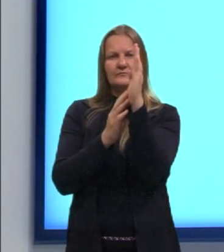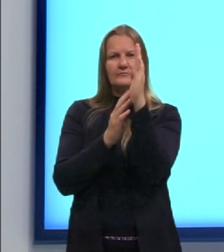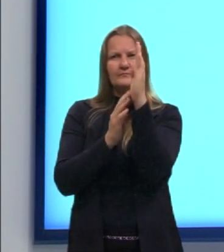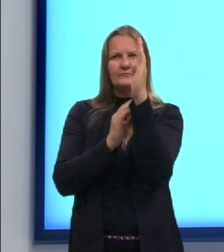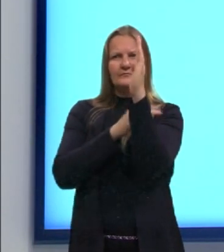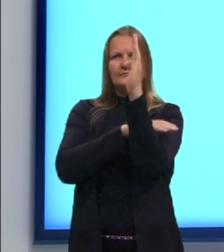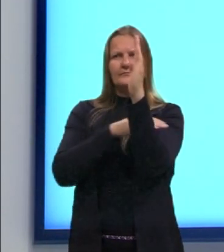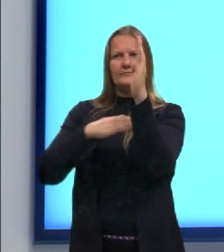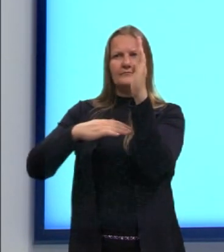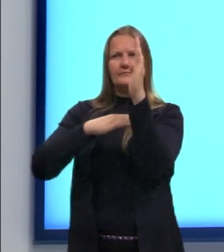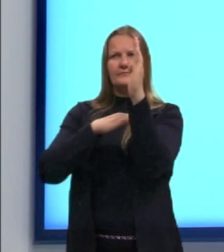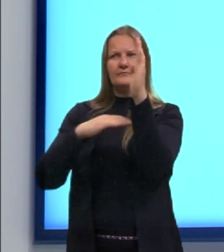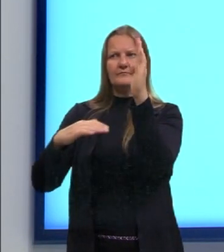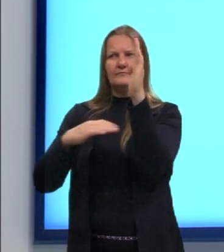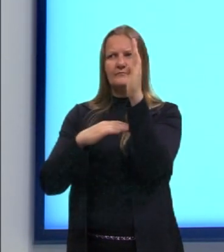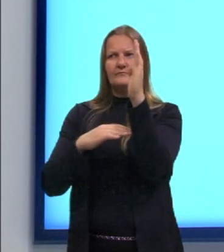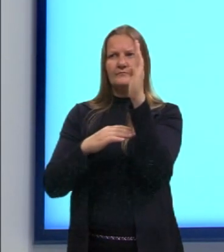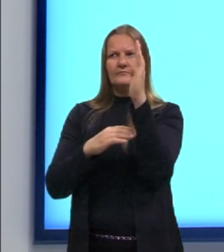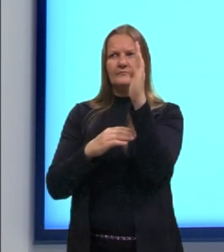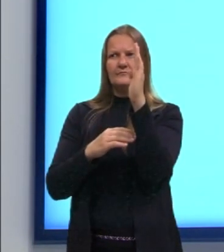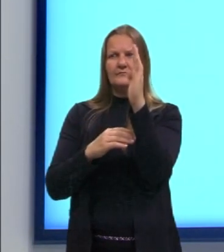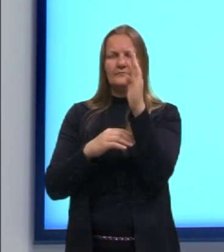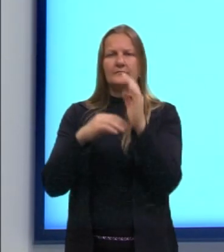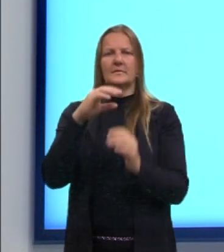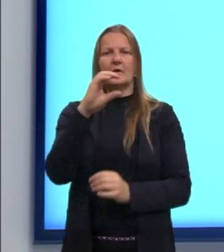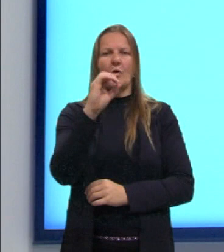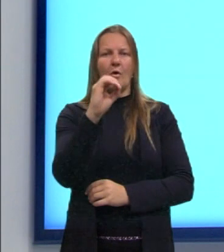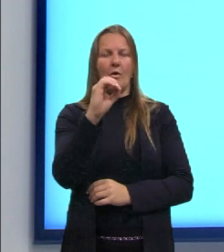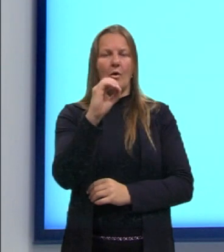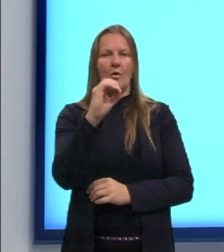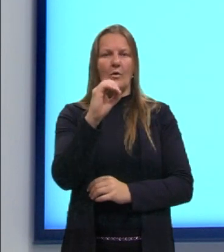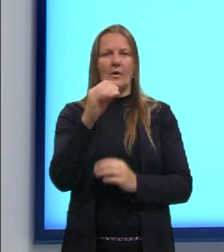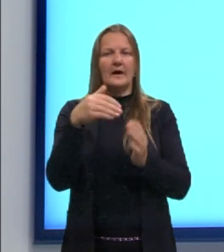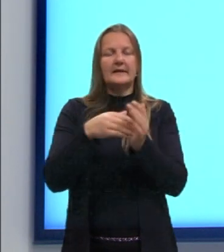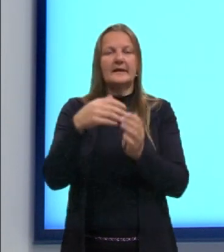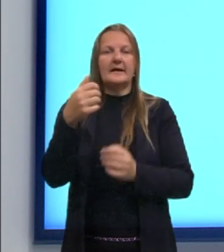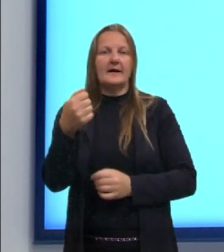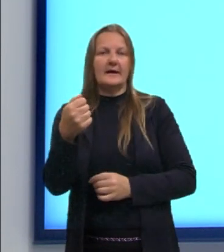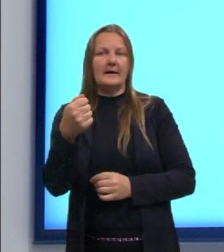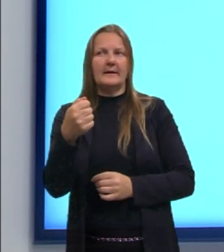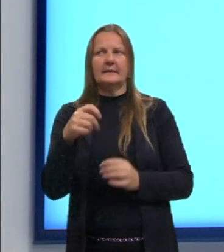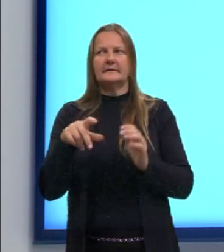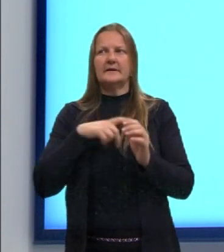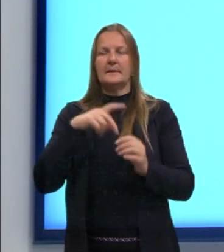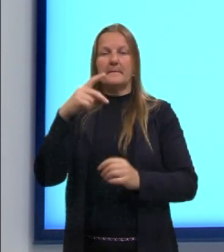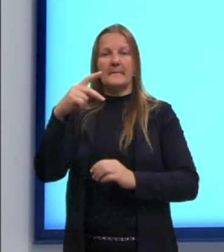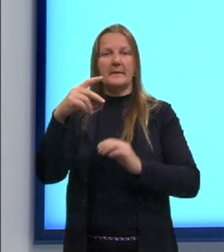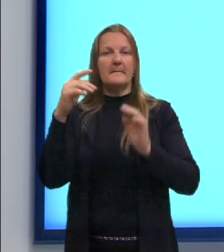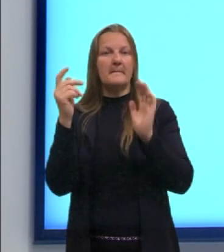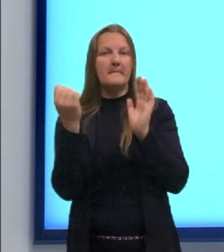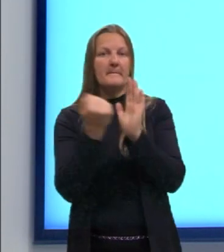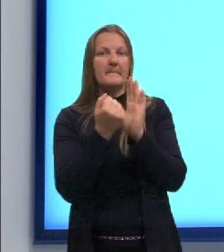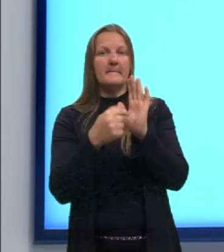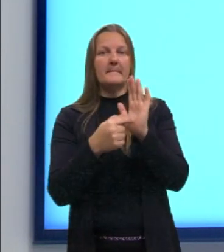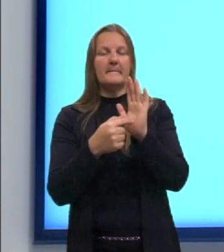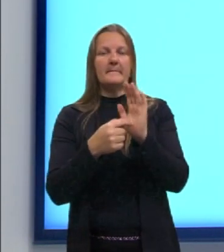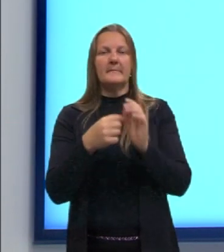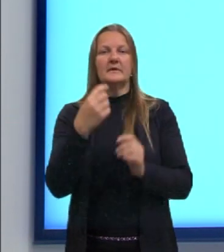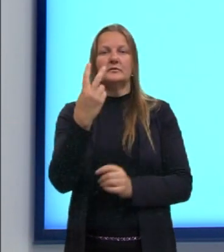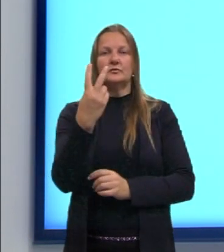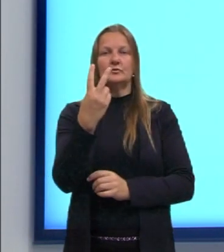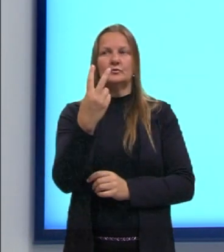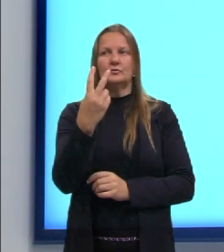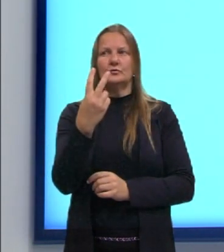retas. Em direção aqui de O até A, nós temos o ponto P já marcado e ele vai andar duas